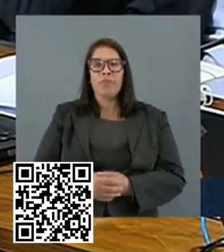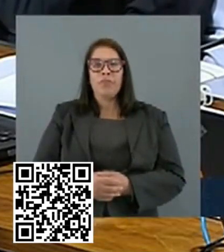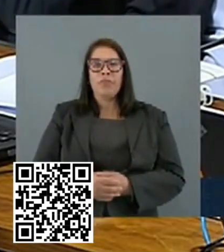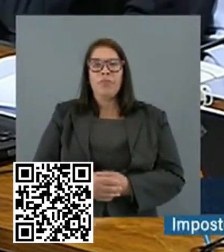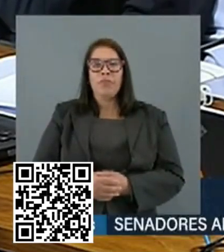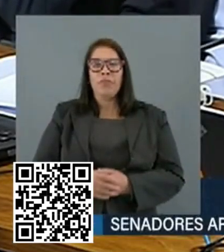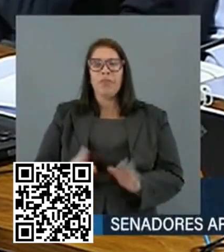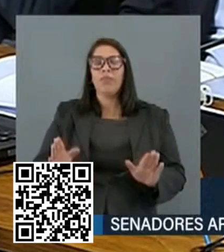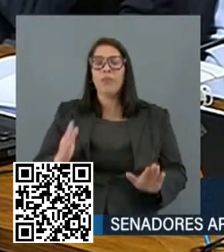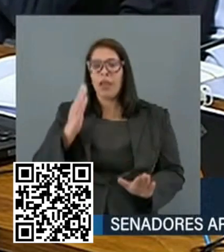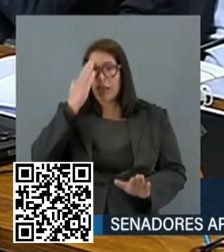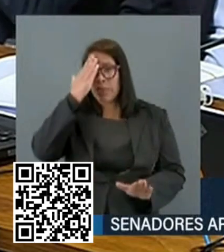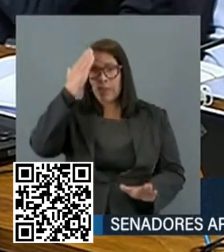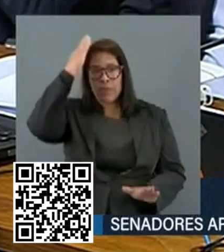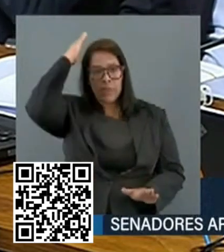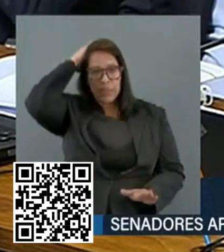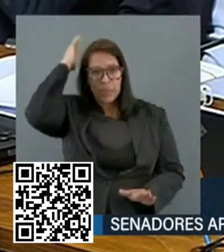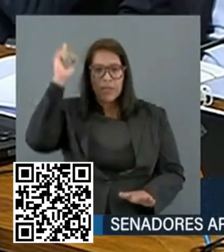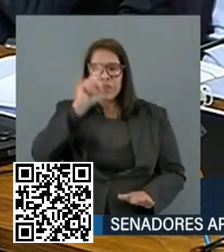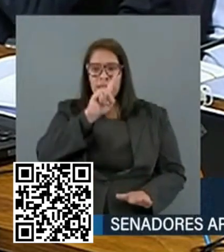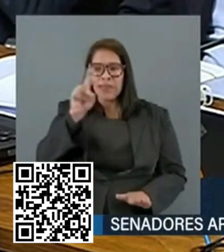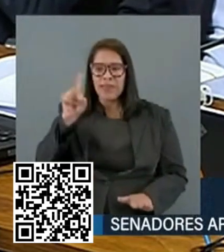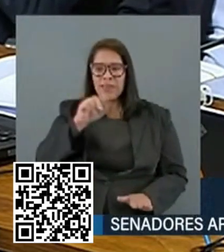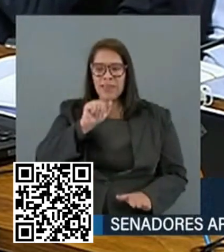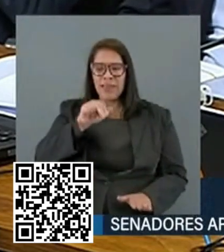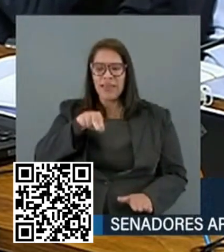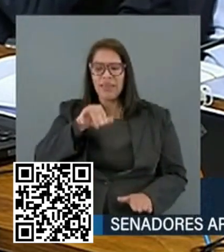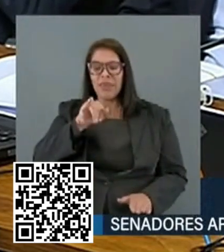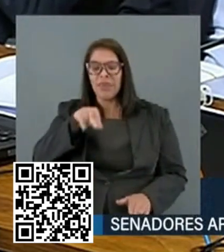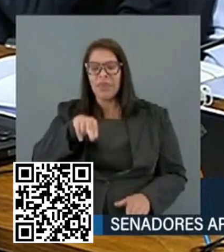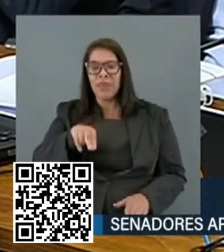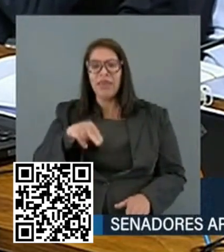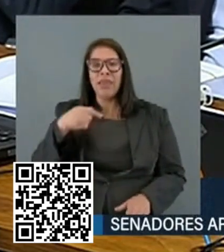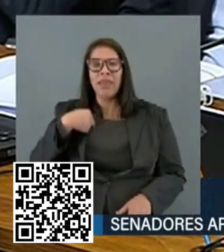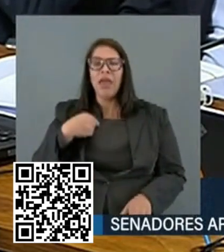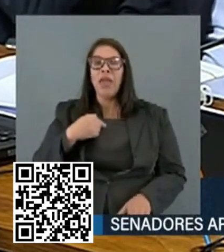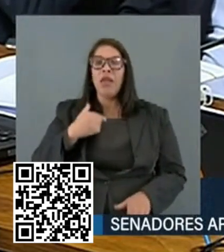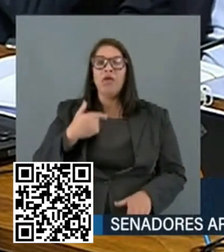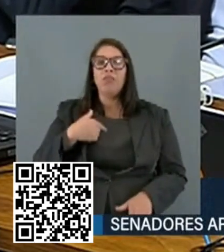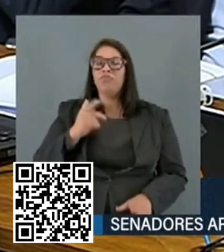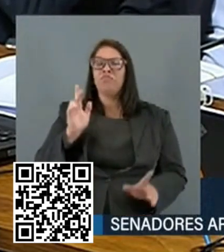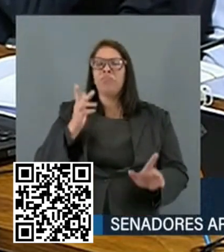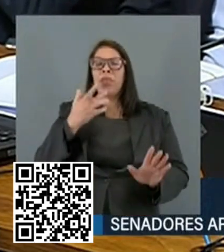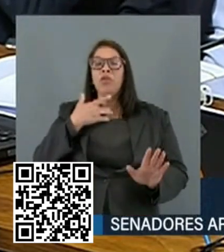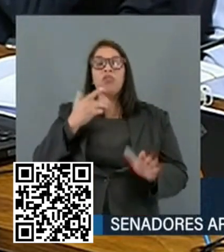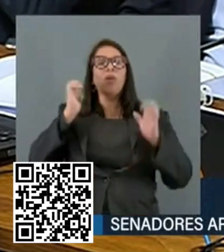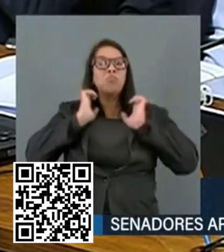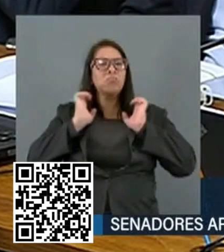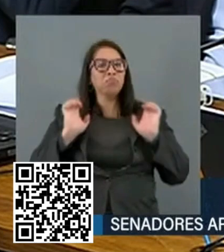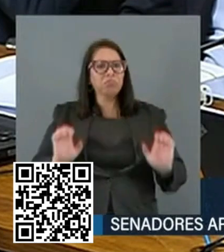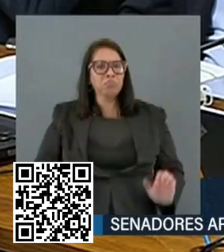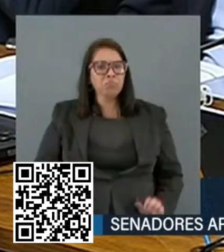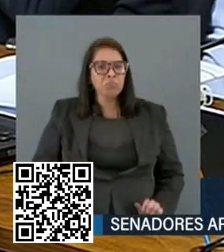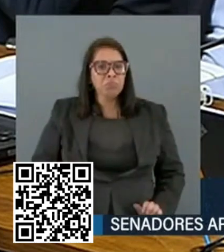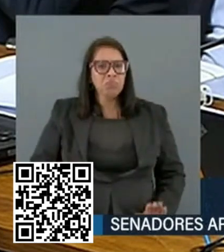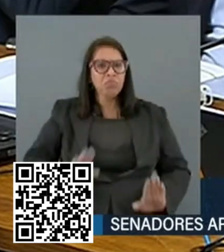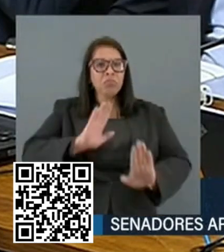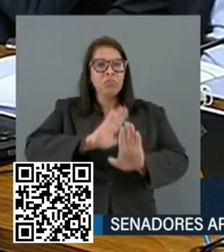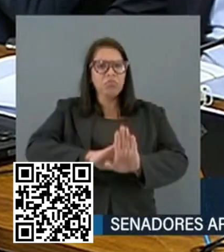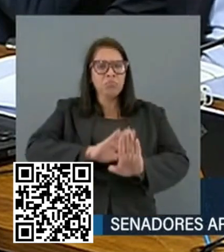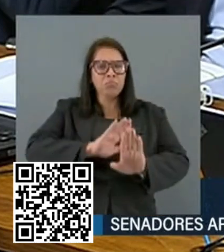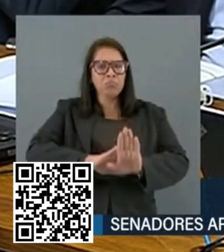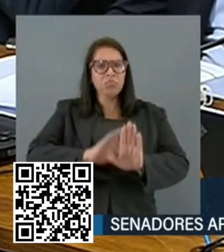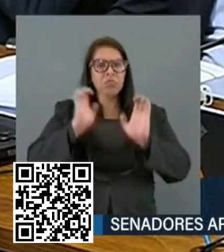Doutor Zanin, que não foi nada pessoal. Eu apenas mantive a coerência de como